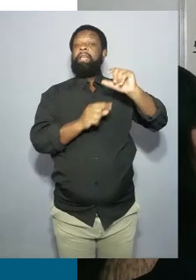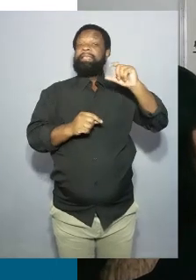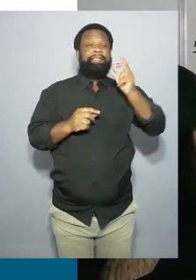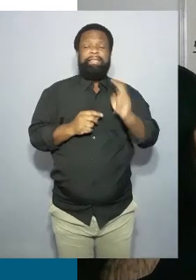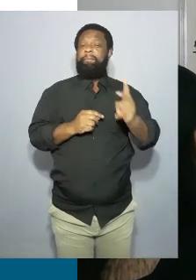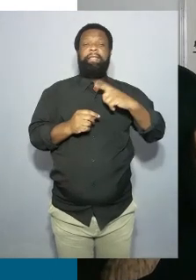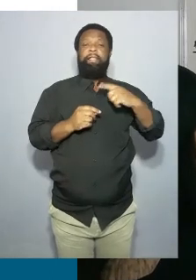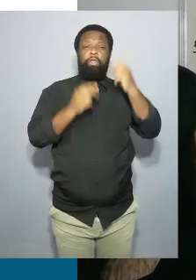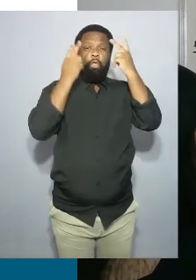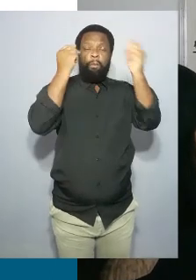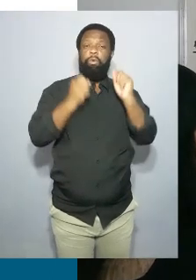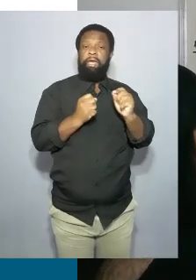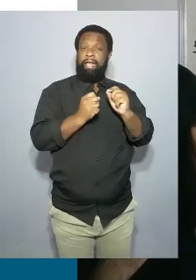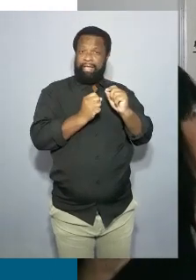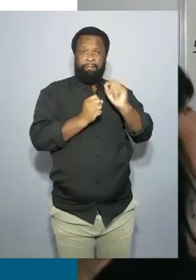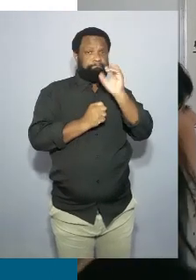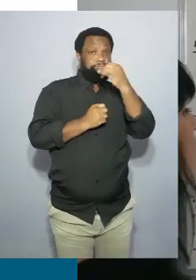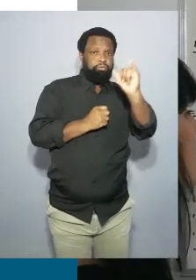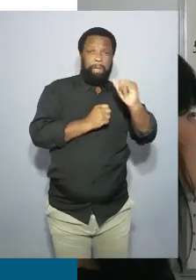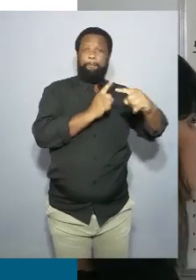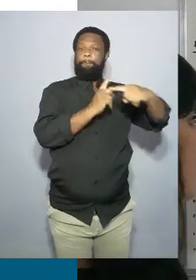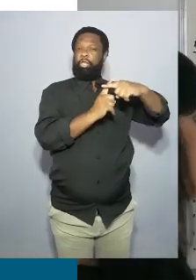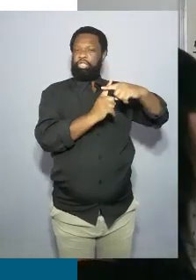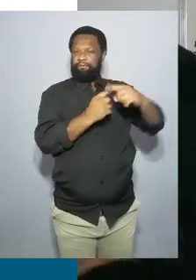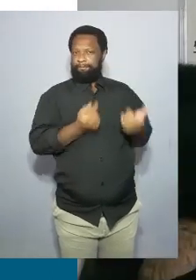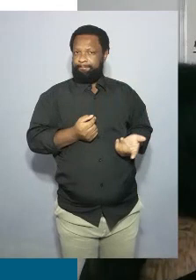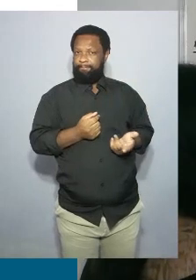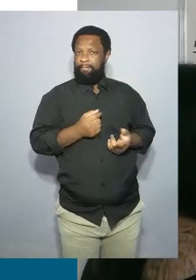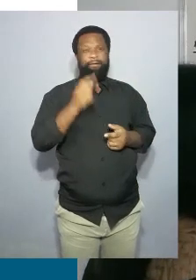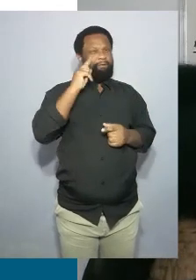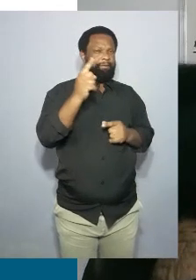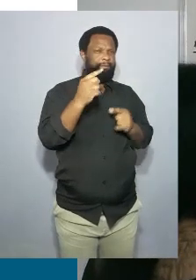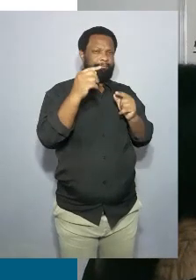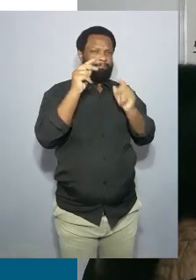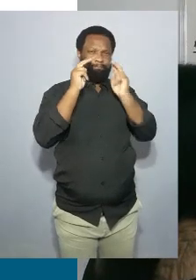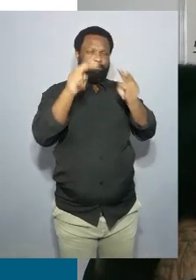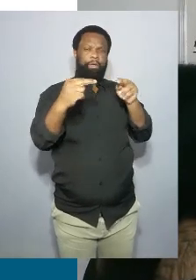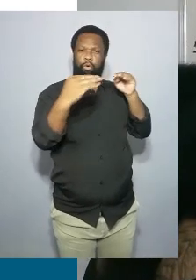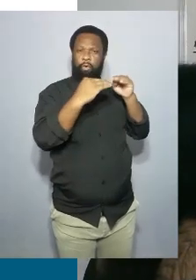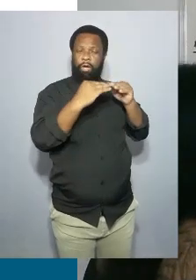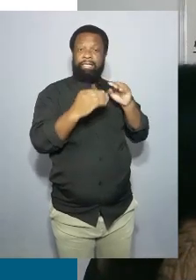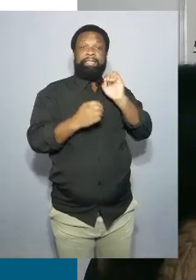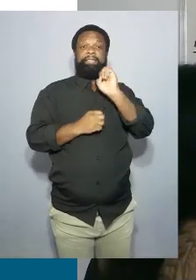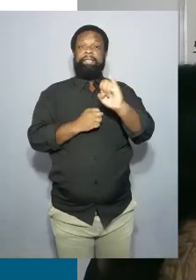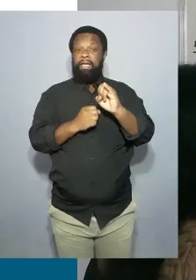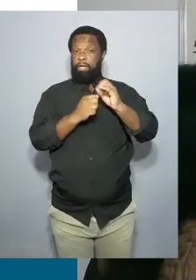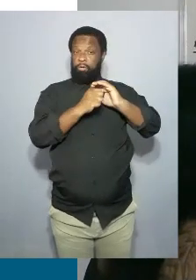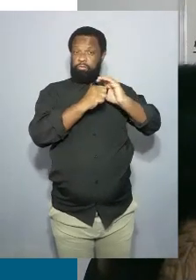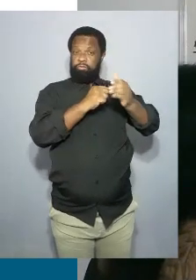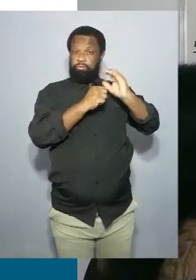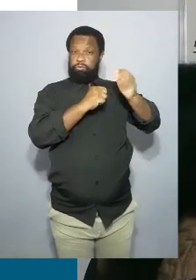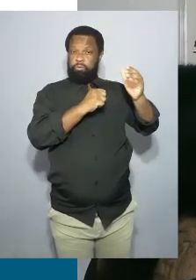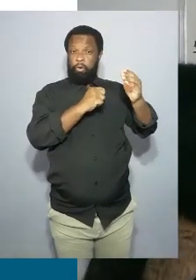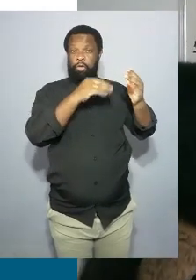a tendência de ficar com a carga positiva. Vê se vocês concordam comigo. Se ele perder esses 2 elétrons